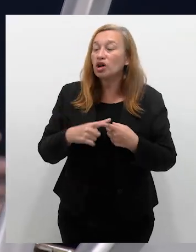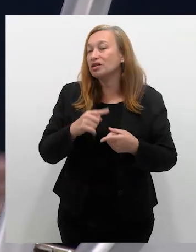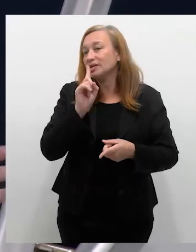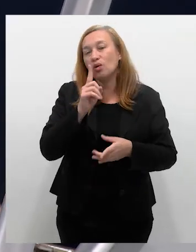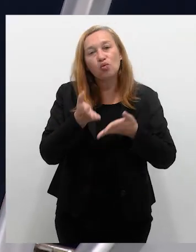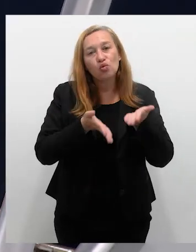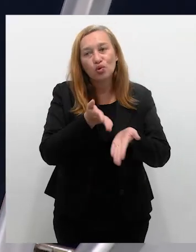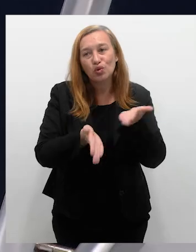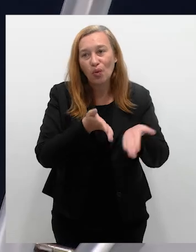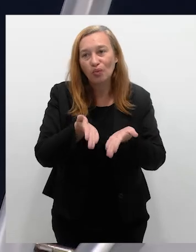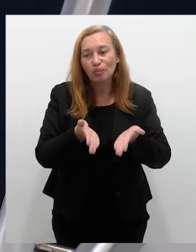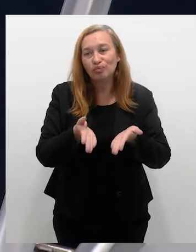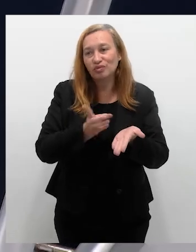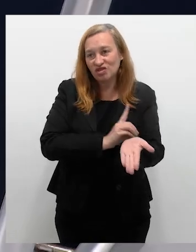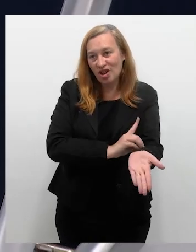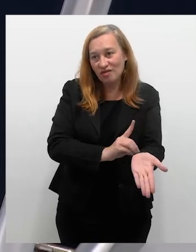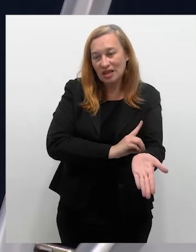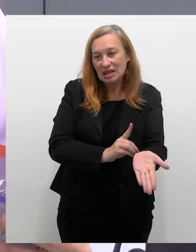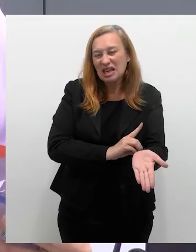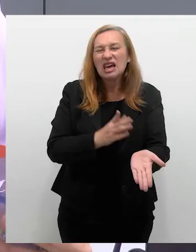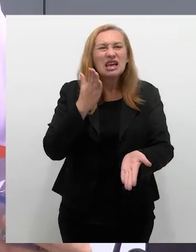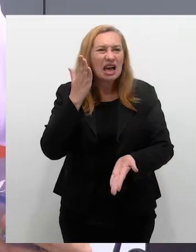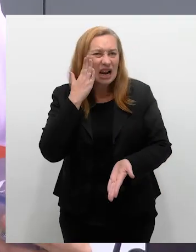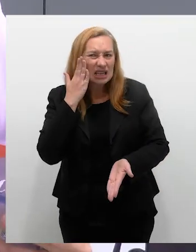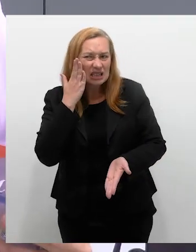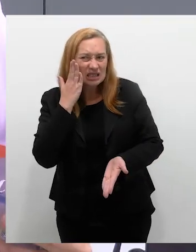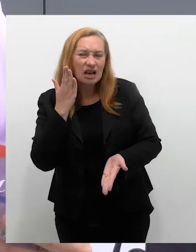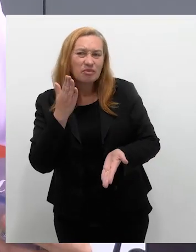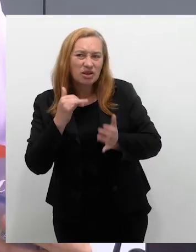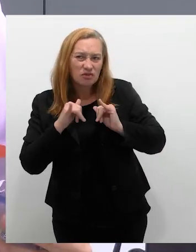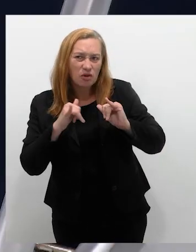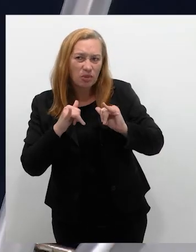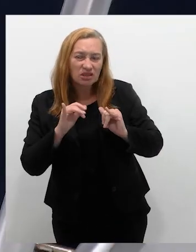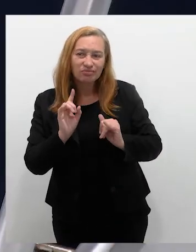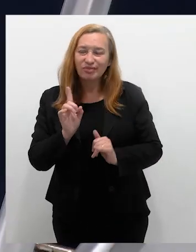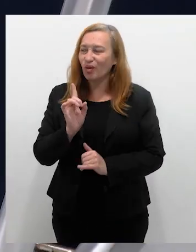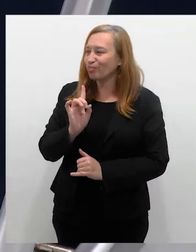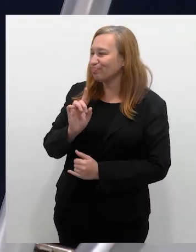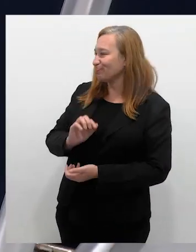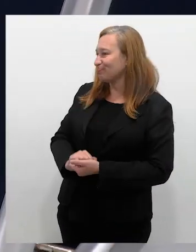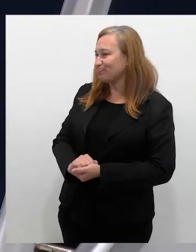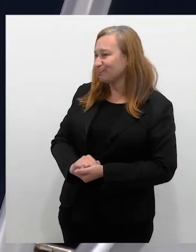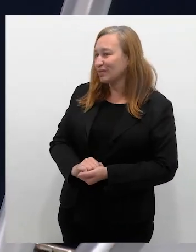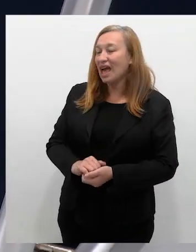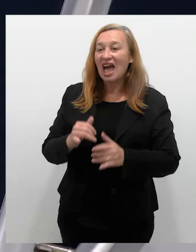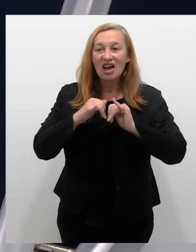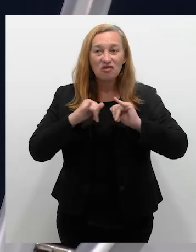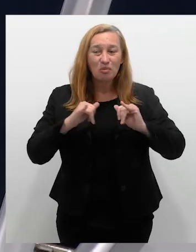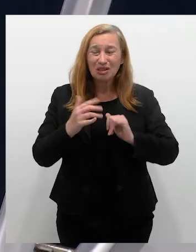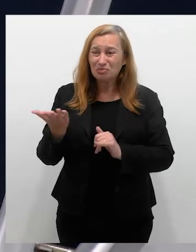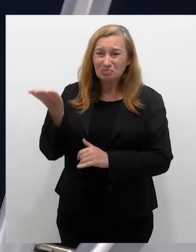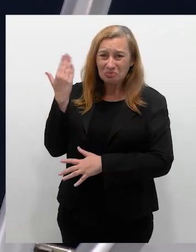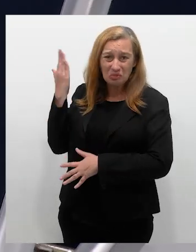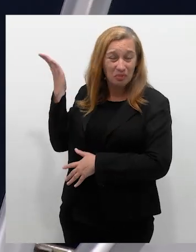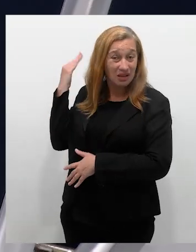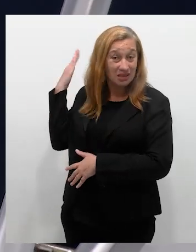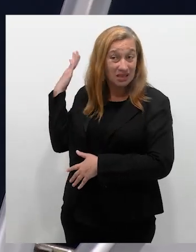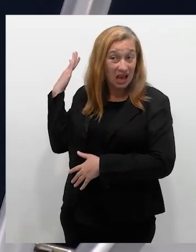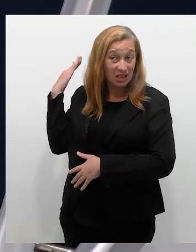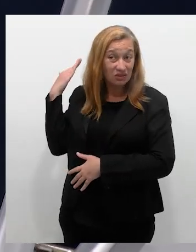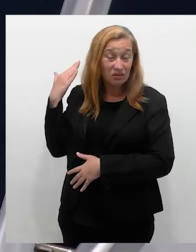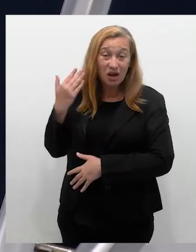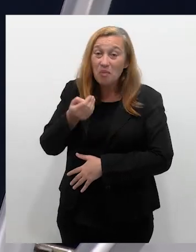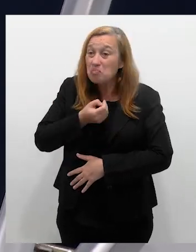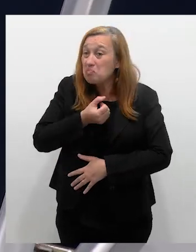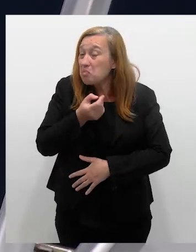não cuidou direito do diabetes. Será que ela tinha essa informação também? Provavelmente não, né? Porque a informação naquela época, ela